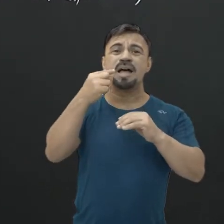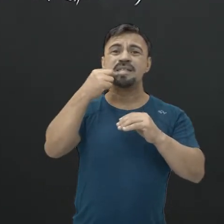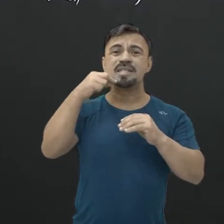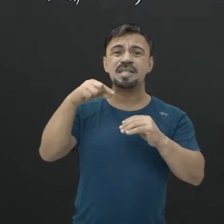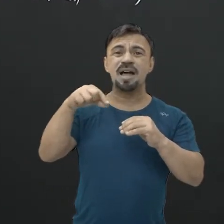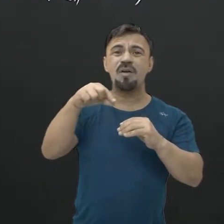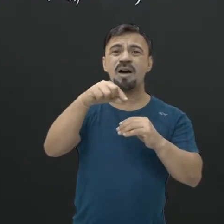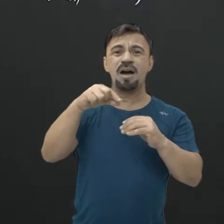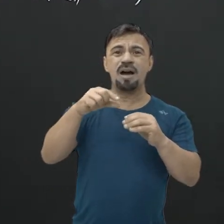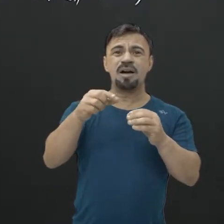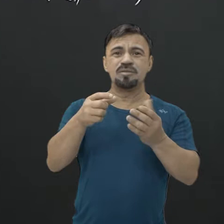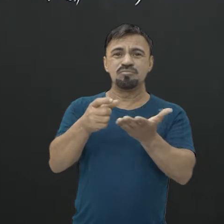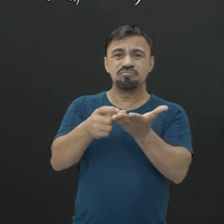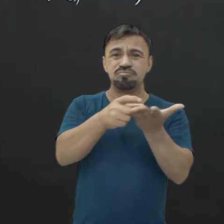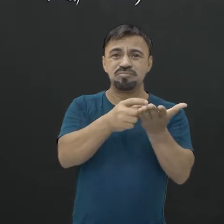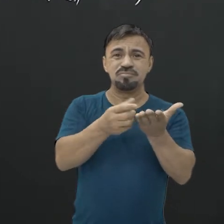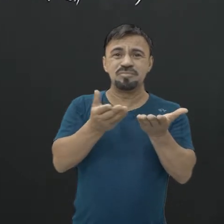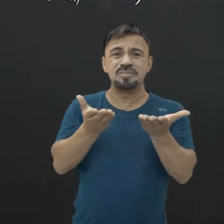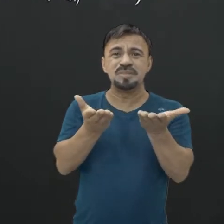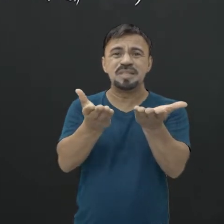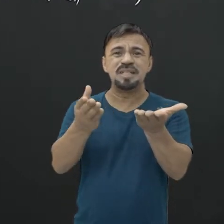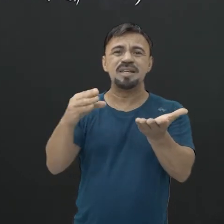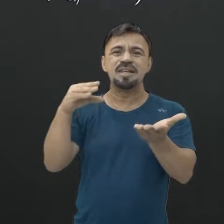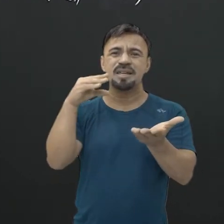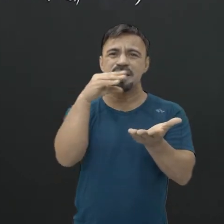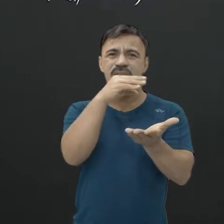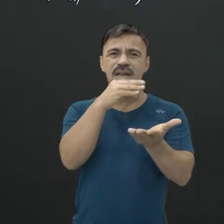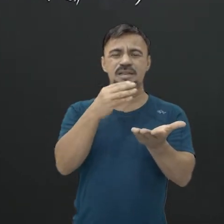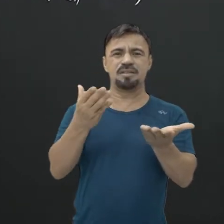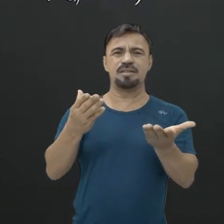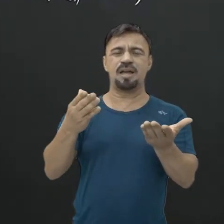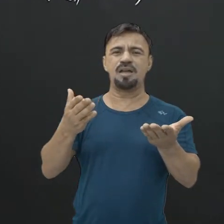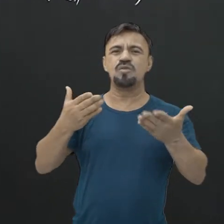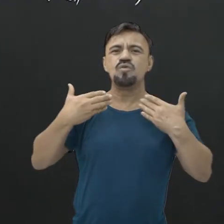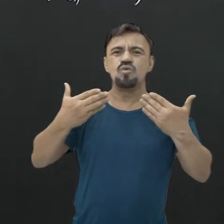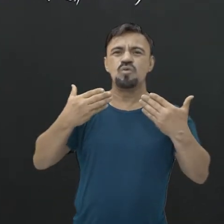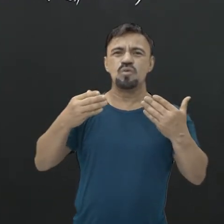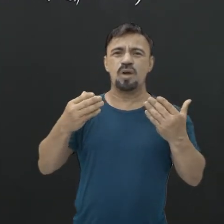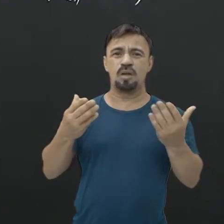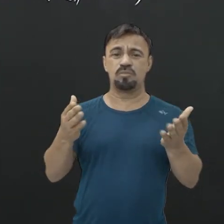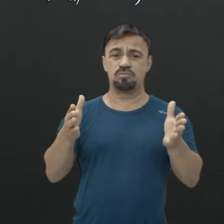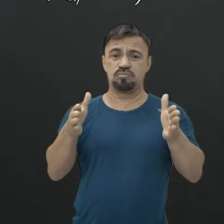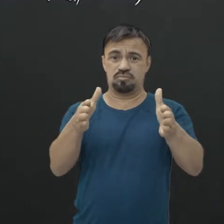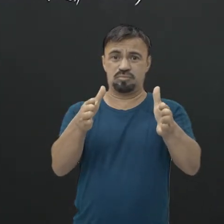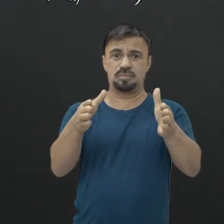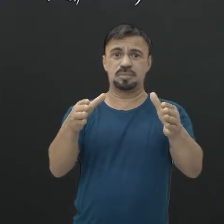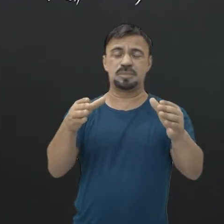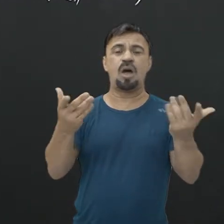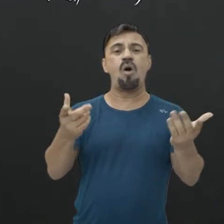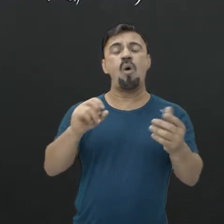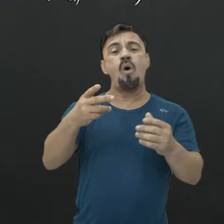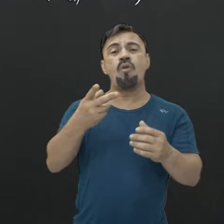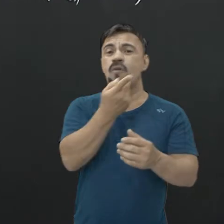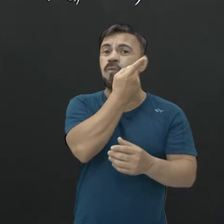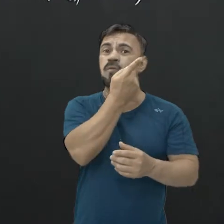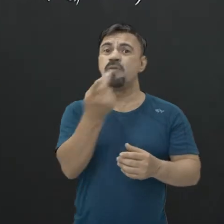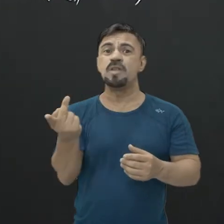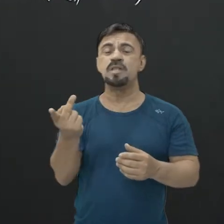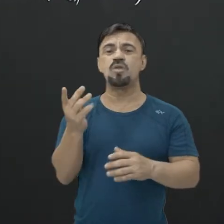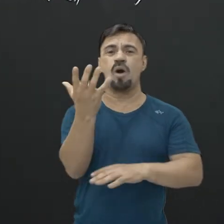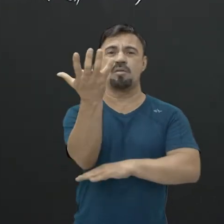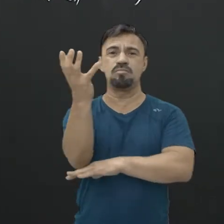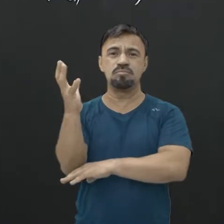ficar quentinho. É, essa ideia, né, de reter o calor ali, fica quentinho, uma estufa. Ou se você já visitou algum